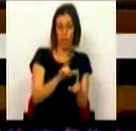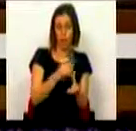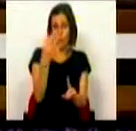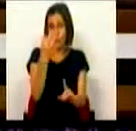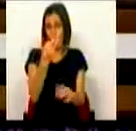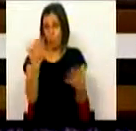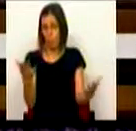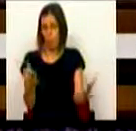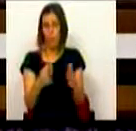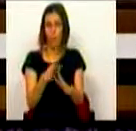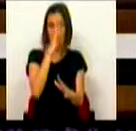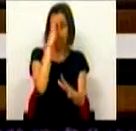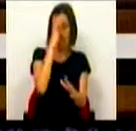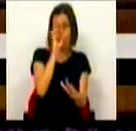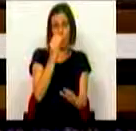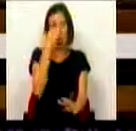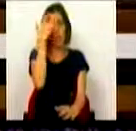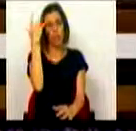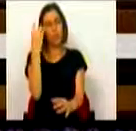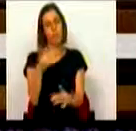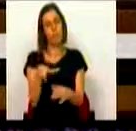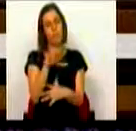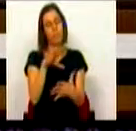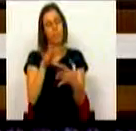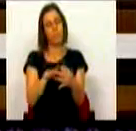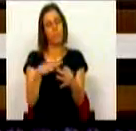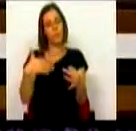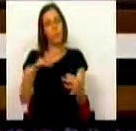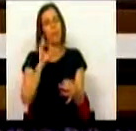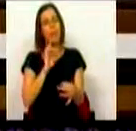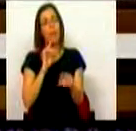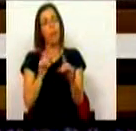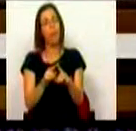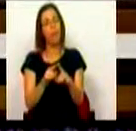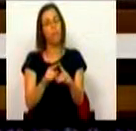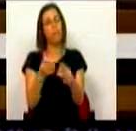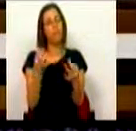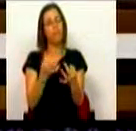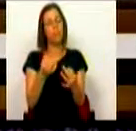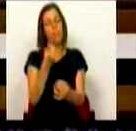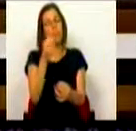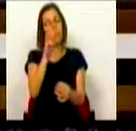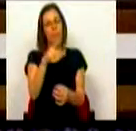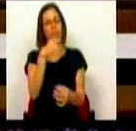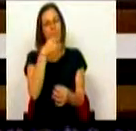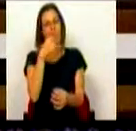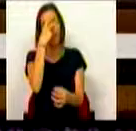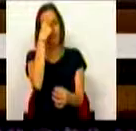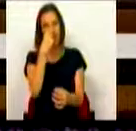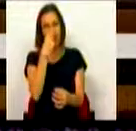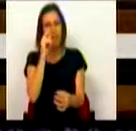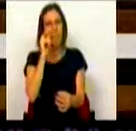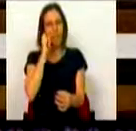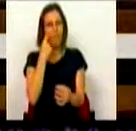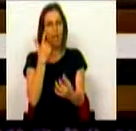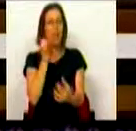Porto, Braga ou Setúbal, pela sua dimensão, têm um papel muito importante, foram distritos como Beja, Faro, Viana do Castelo,